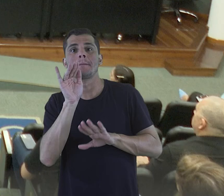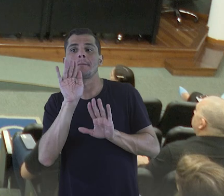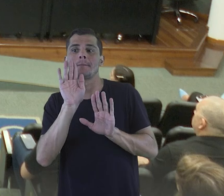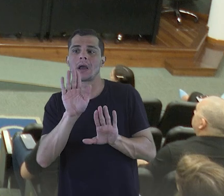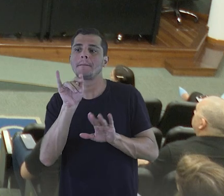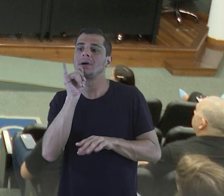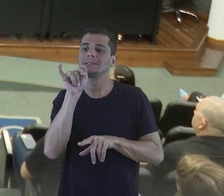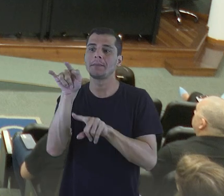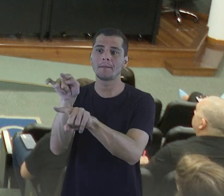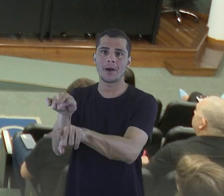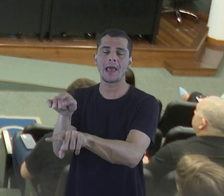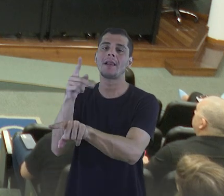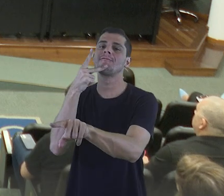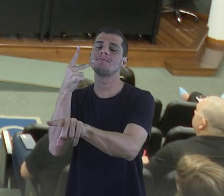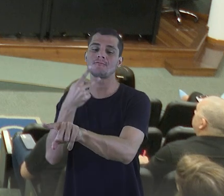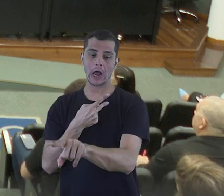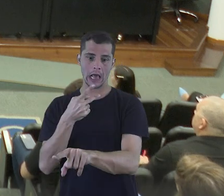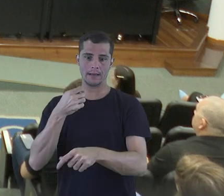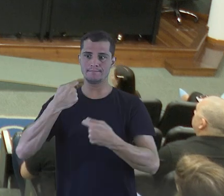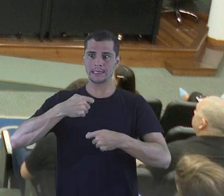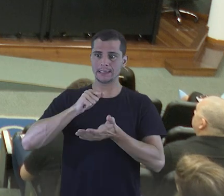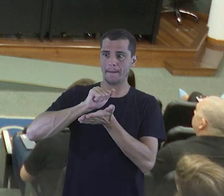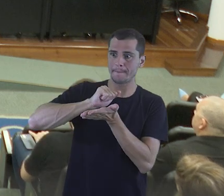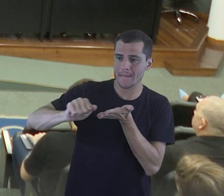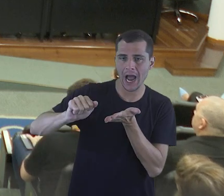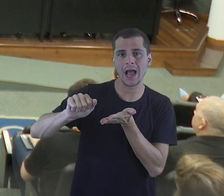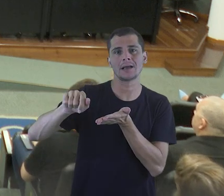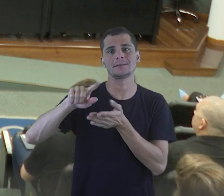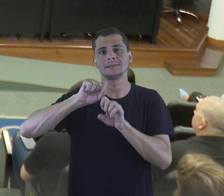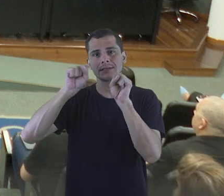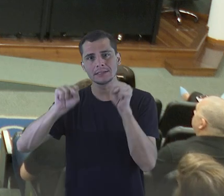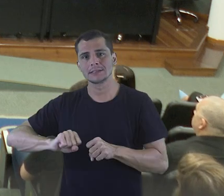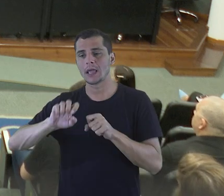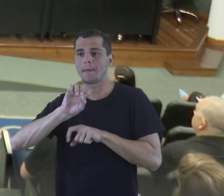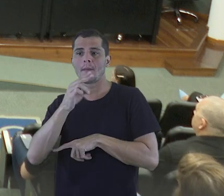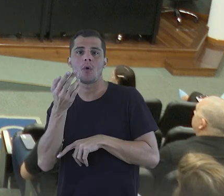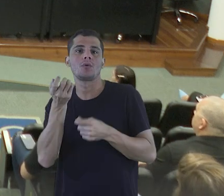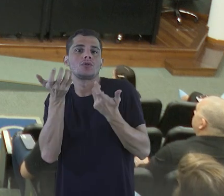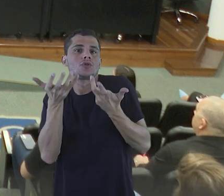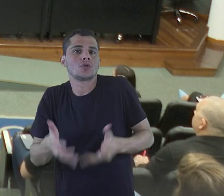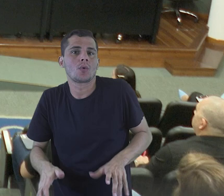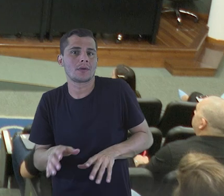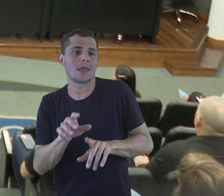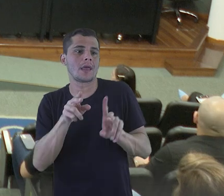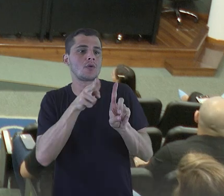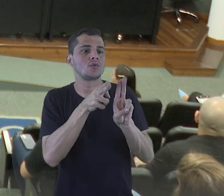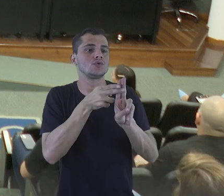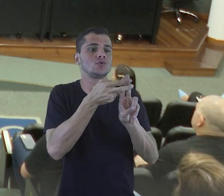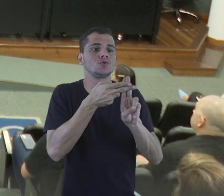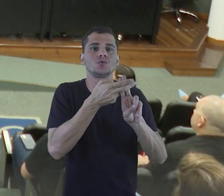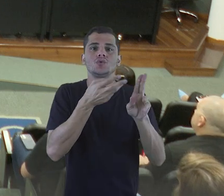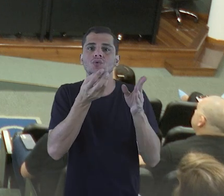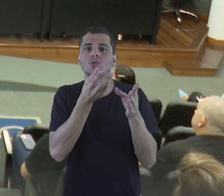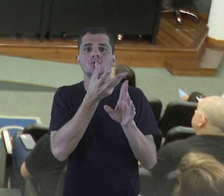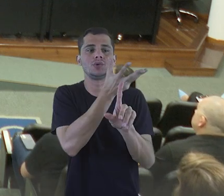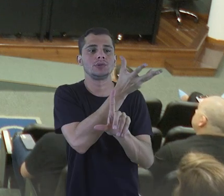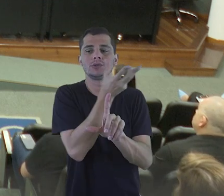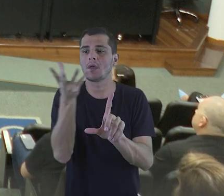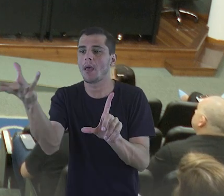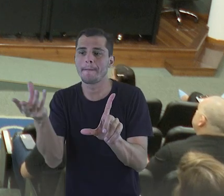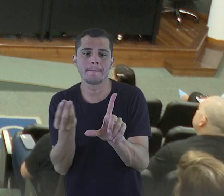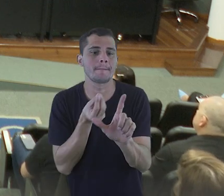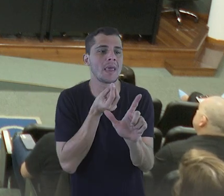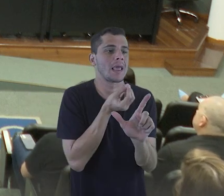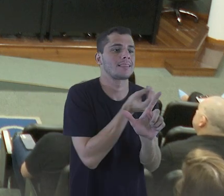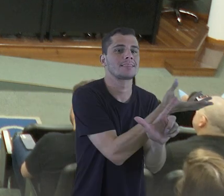do teu sistema ou eu não quero que esse dado seja compartilhado com o SUS existem políticas públicas que são